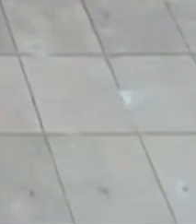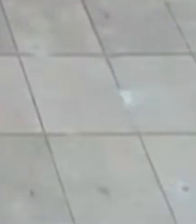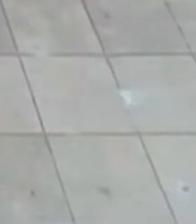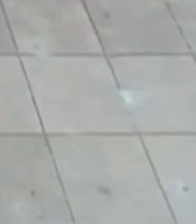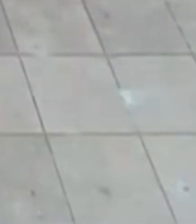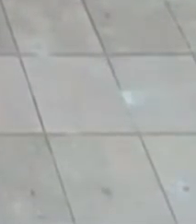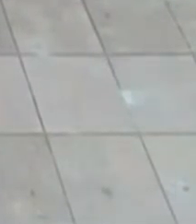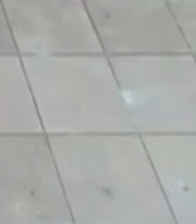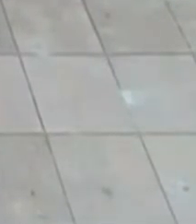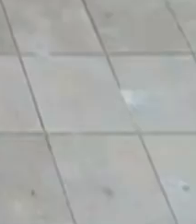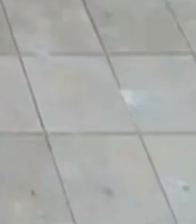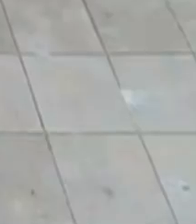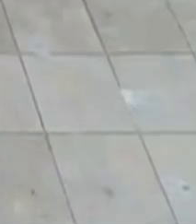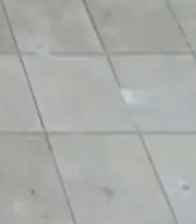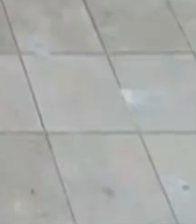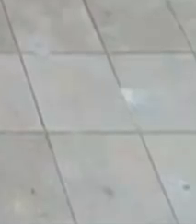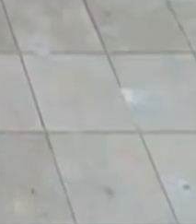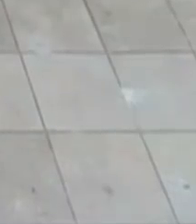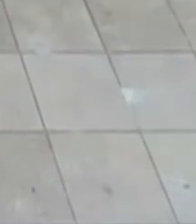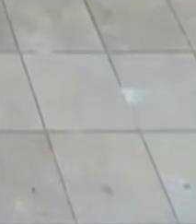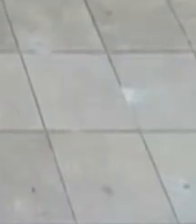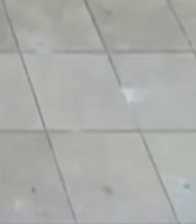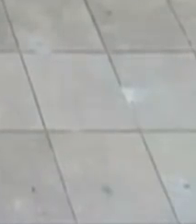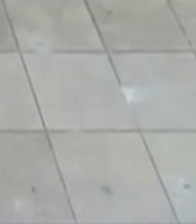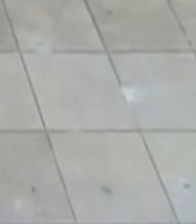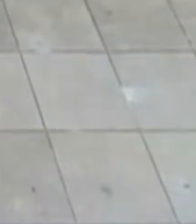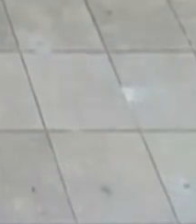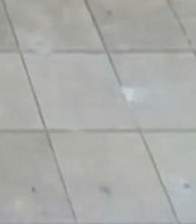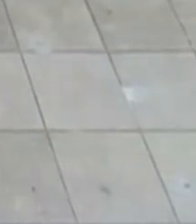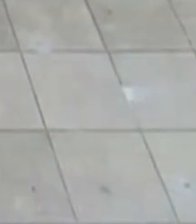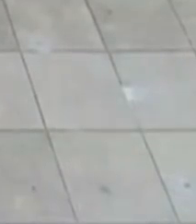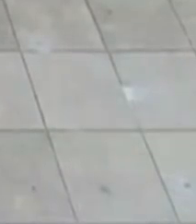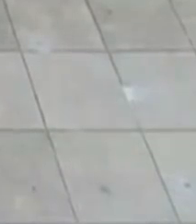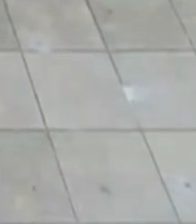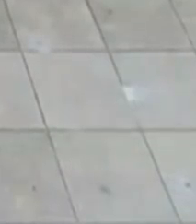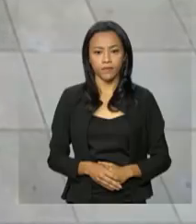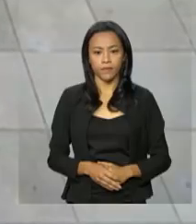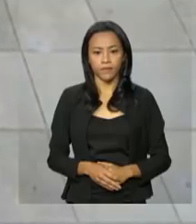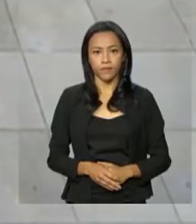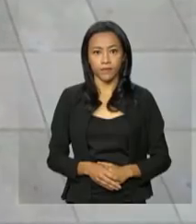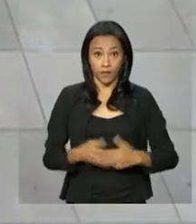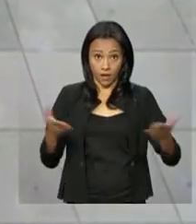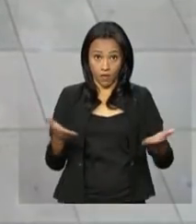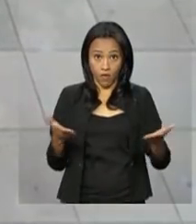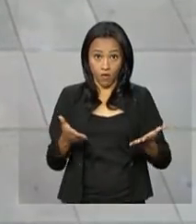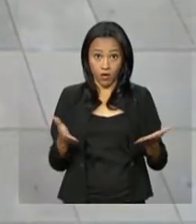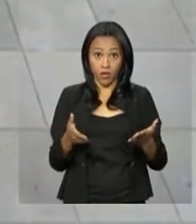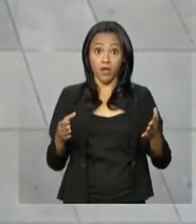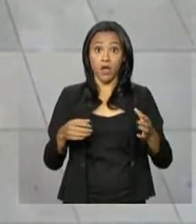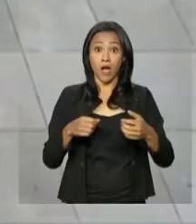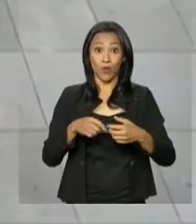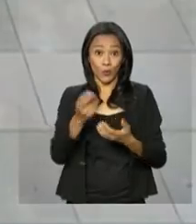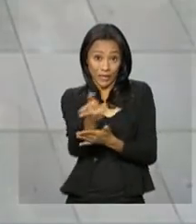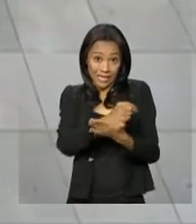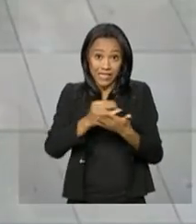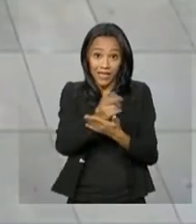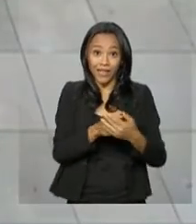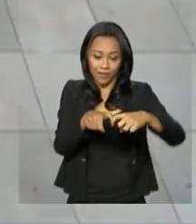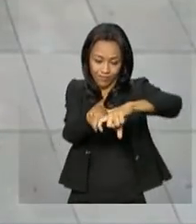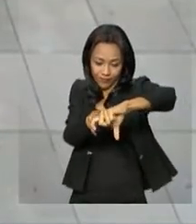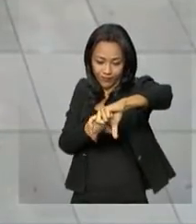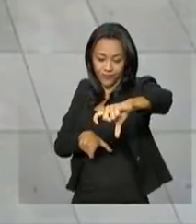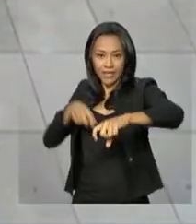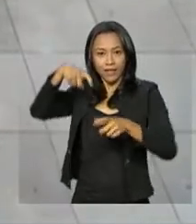Nesse momento eles estão desfazendo a âncora e fazendo de novo o aspecto de formatura normal, né? Veja como tudo